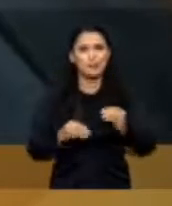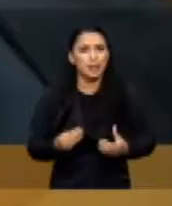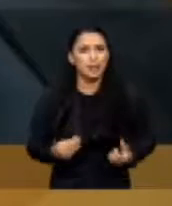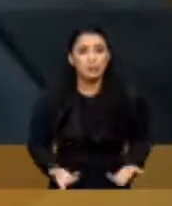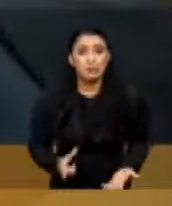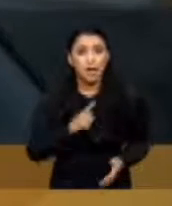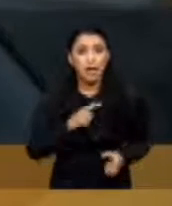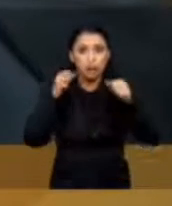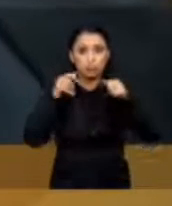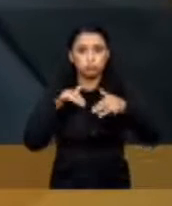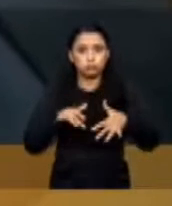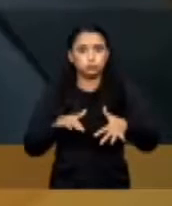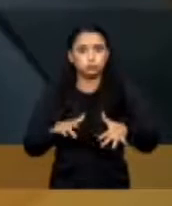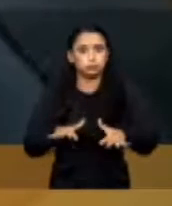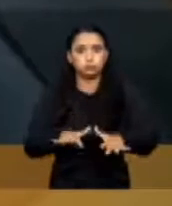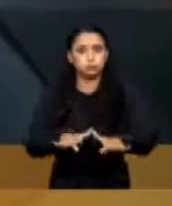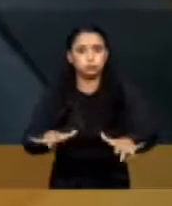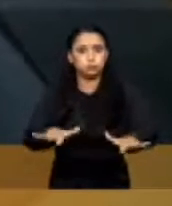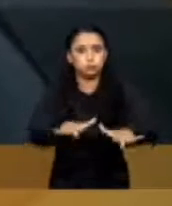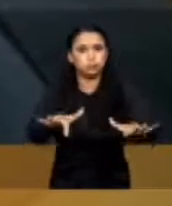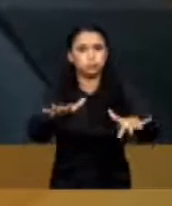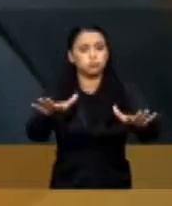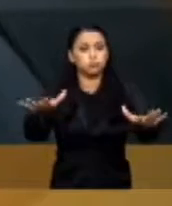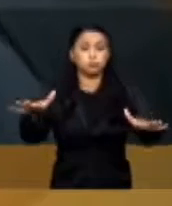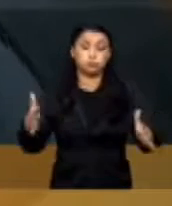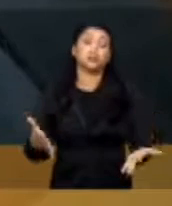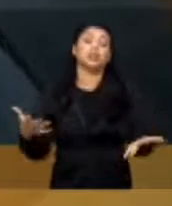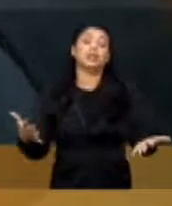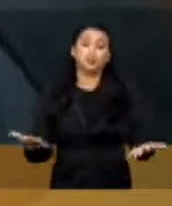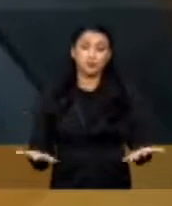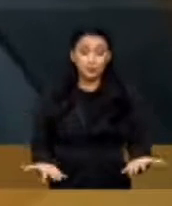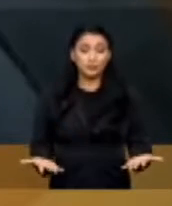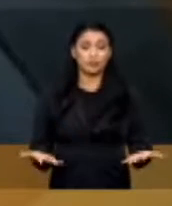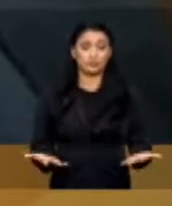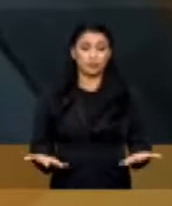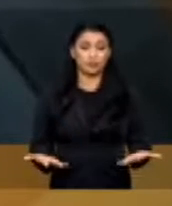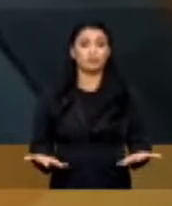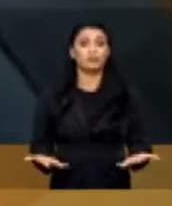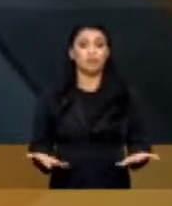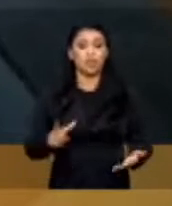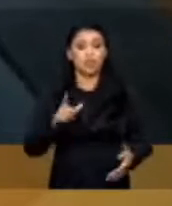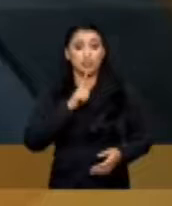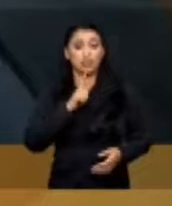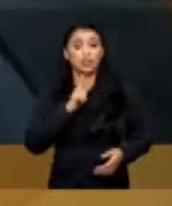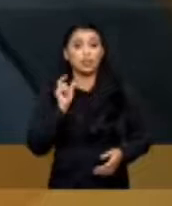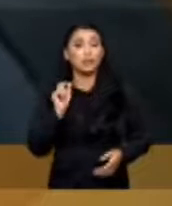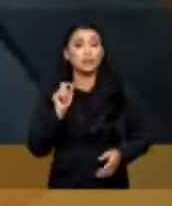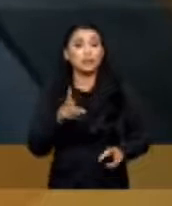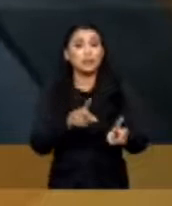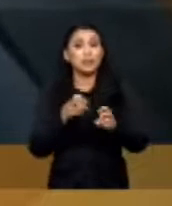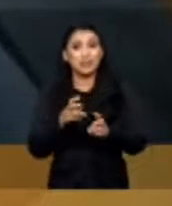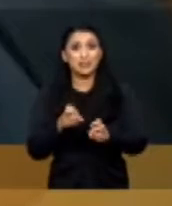se propaga num espaço em que chegamos, então, a ver a incitação